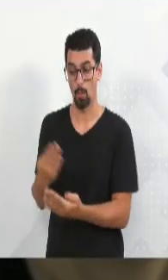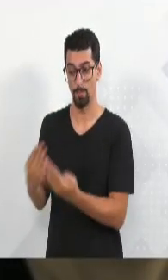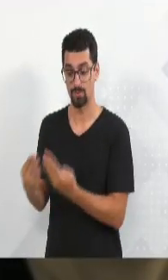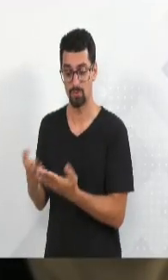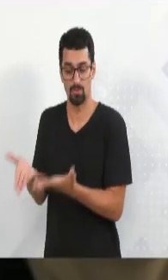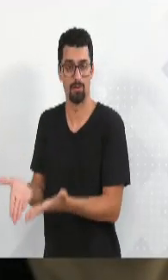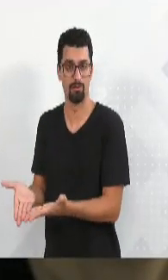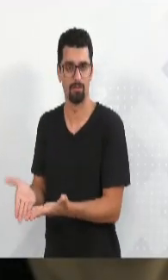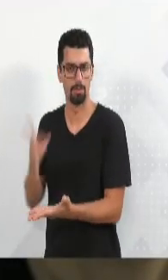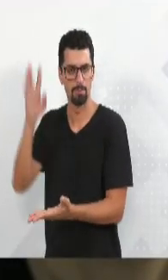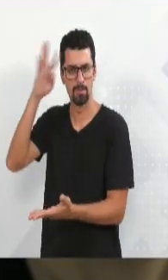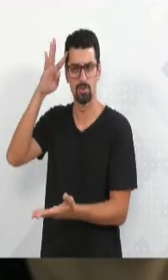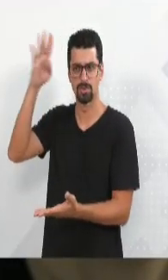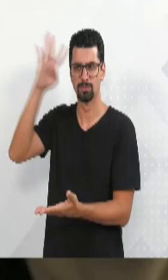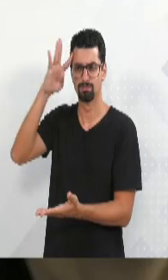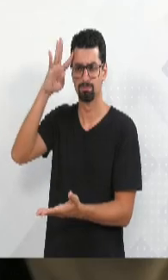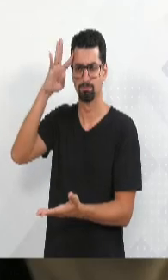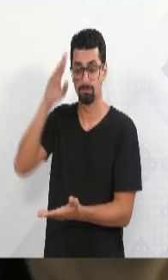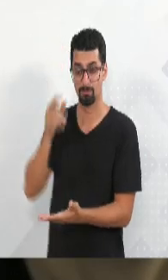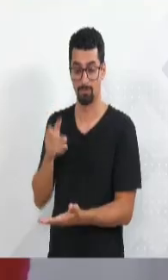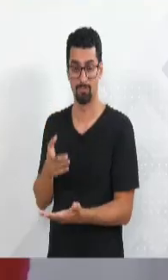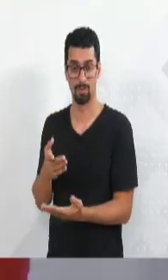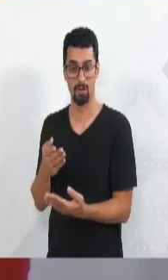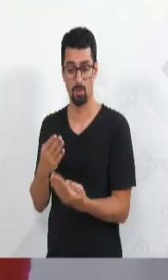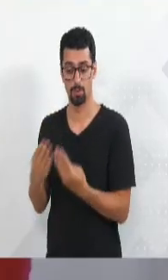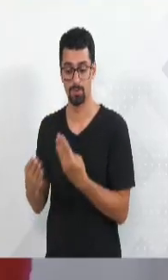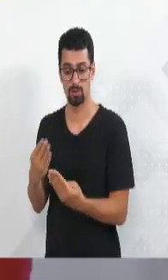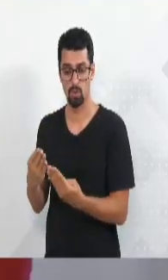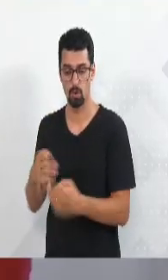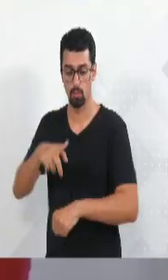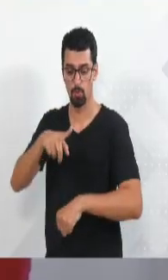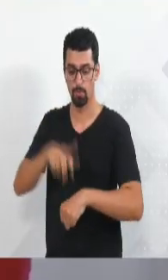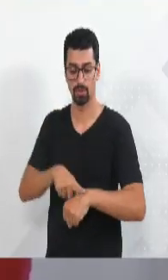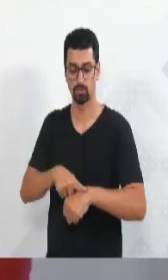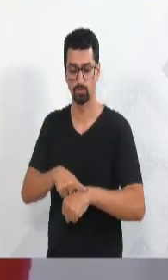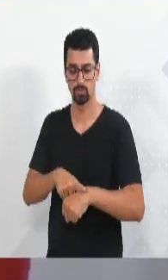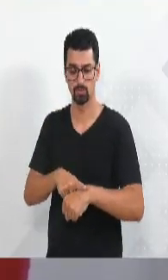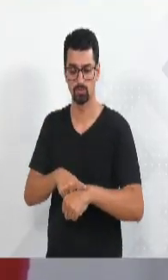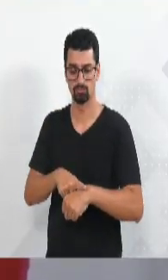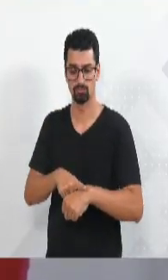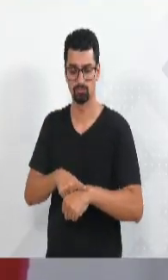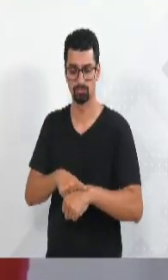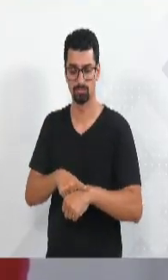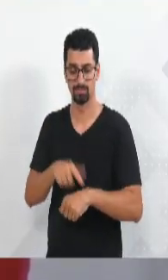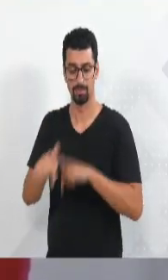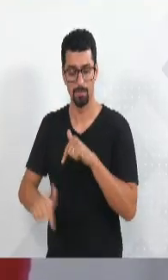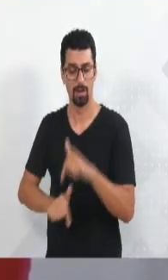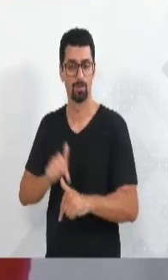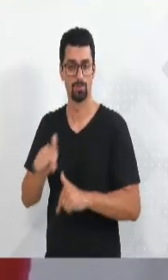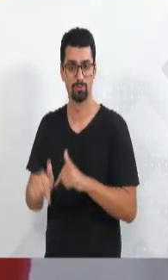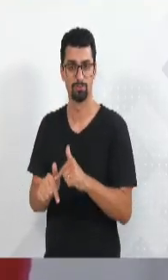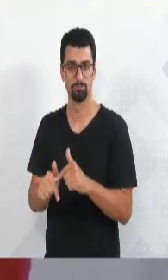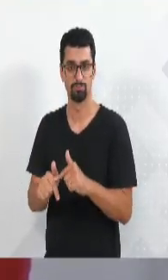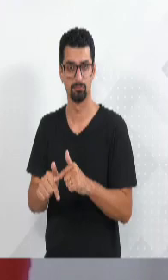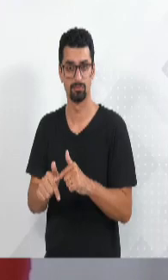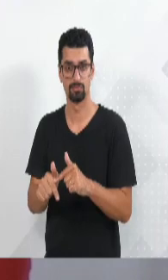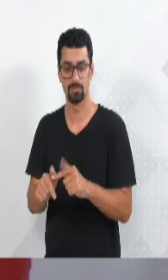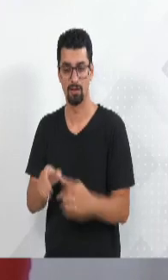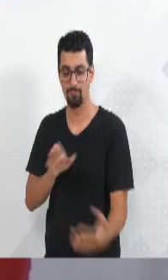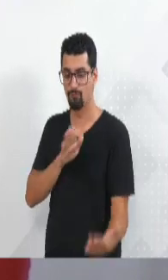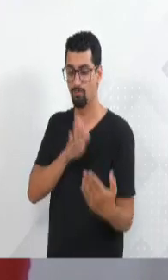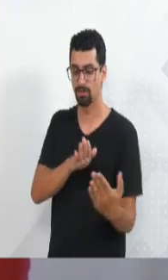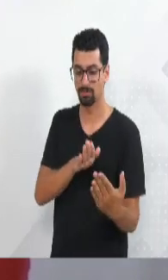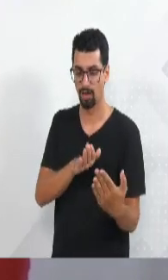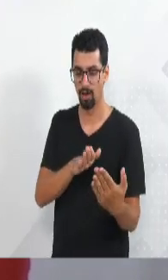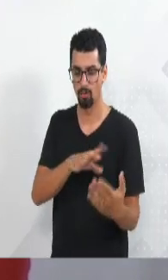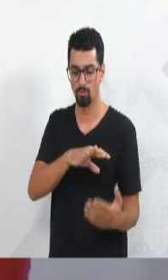um psicólogo no momento do serviço de enfrentar um bandido se a psicologia vai falar mais